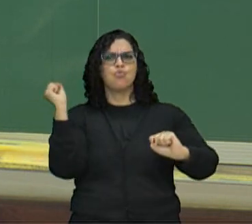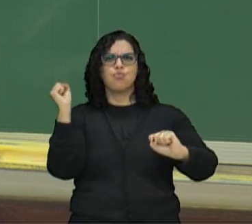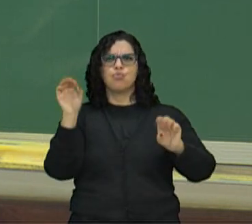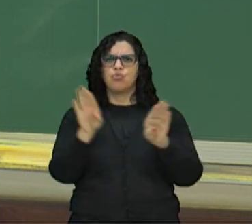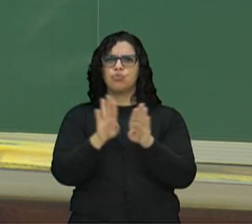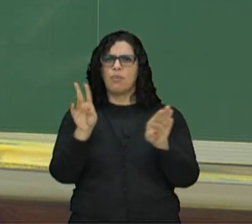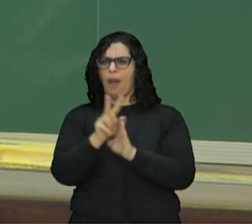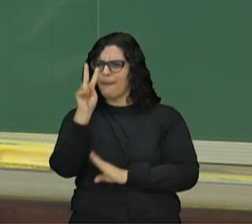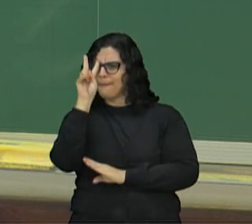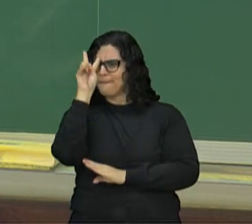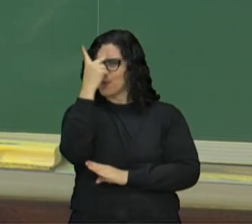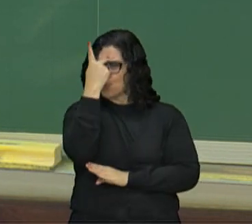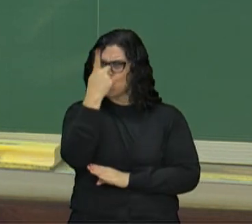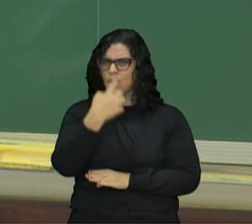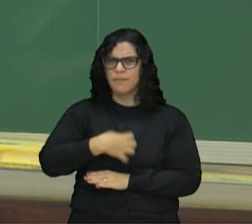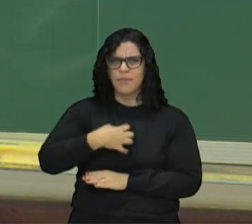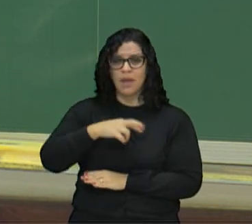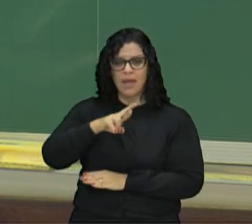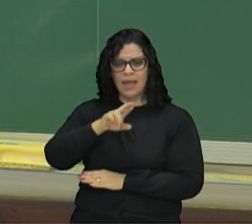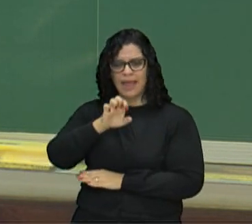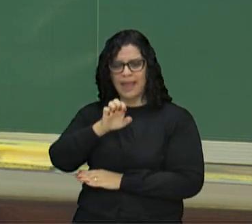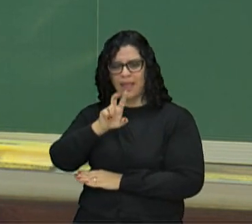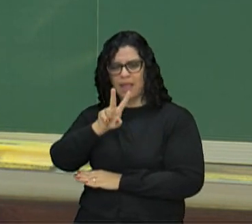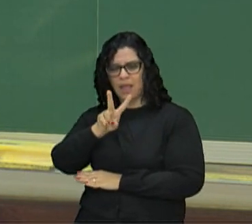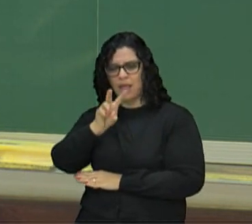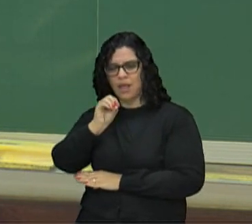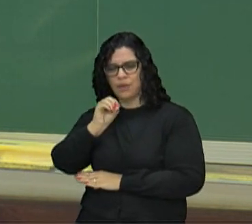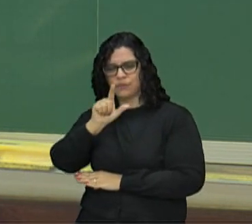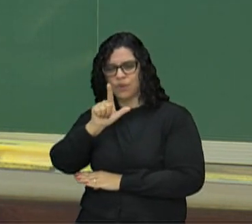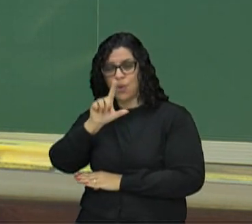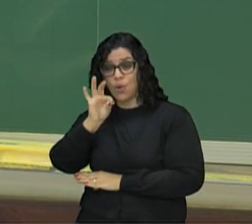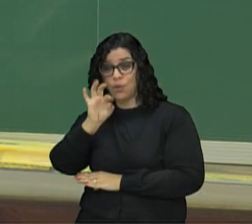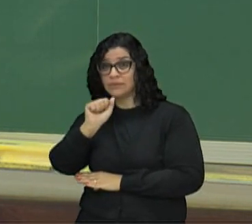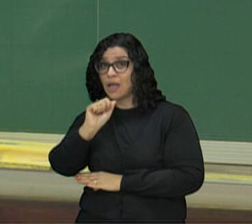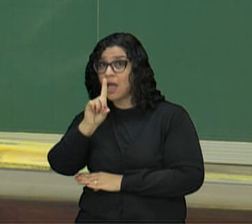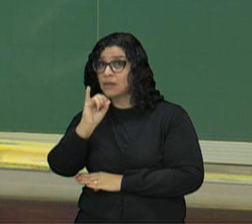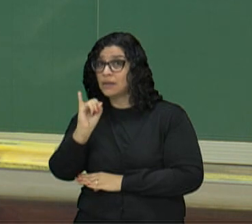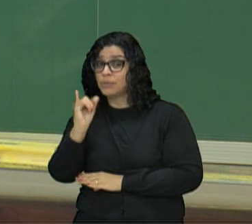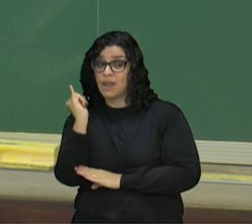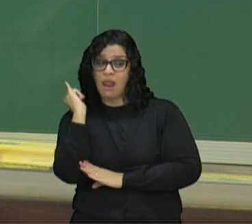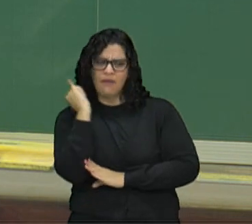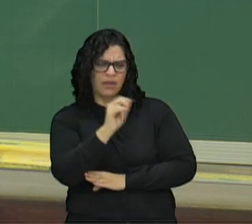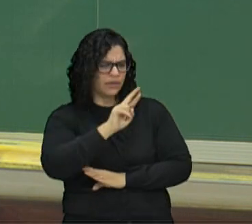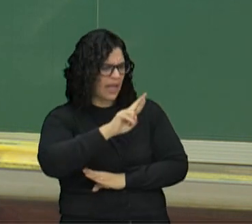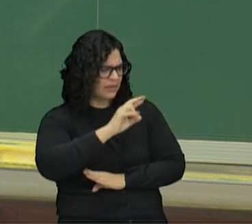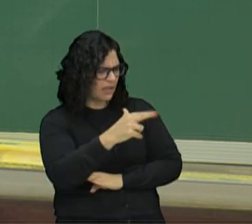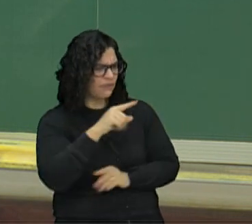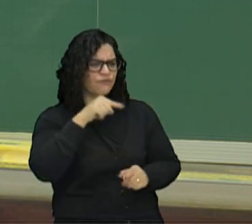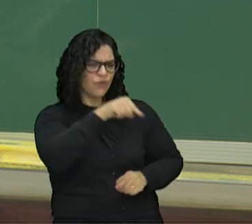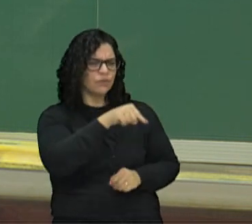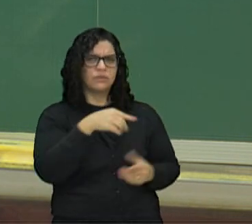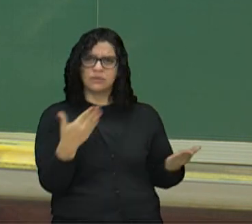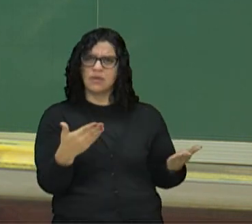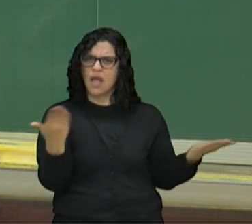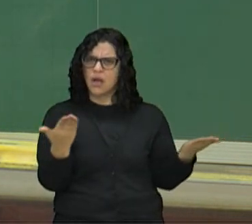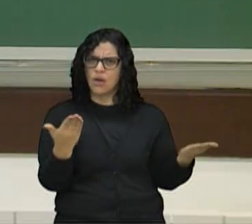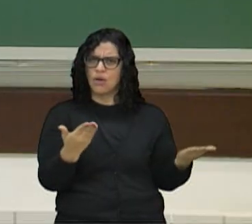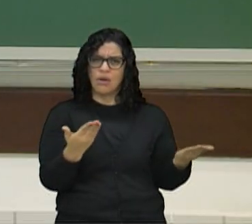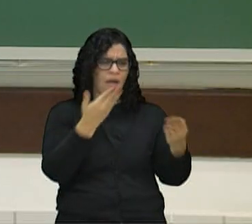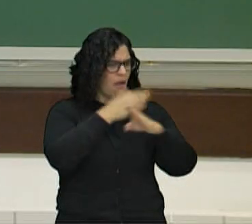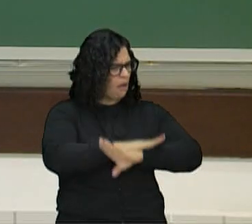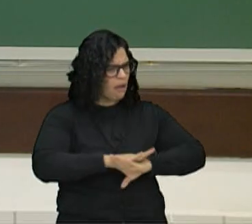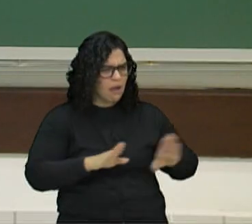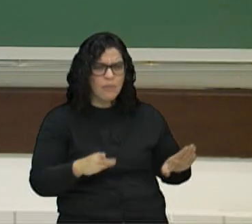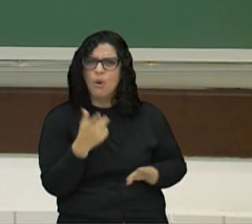Por isso, a sua mãe, ela relata ao Robinson Crusoe e ela afirma, né, que